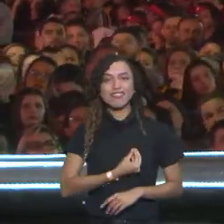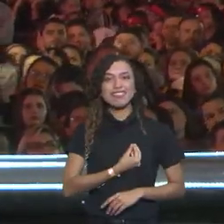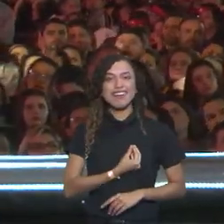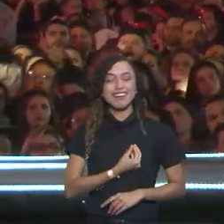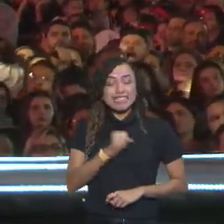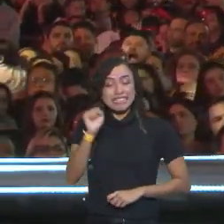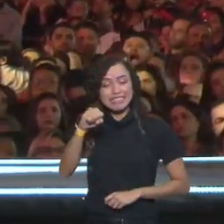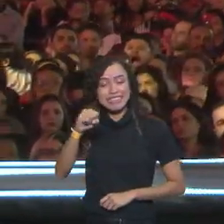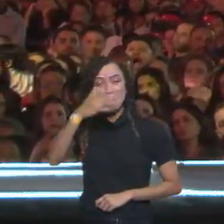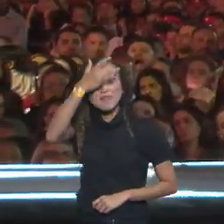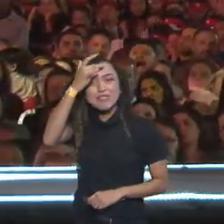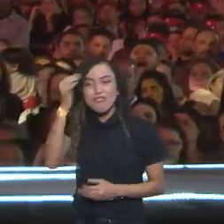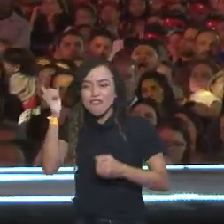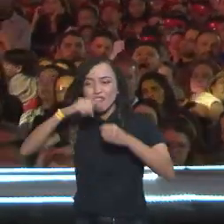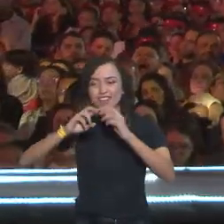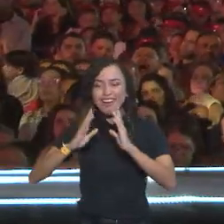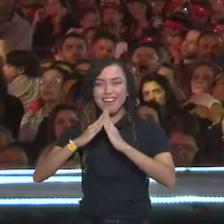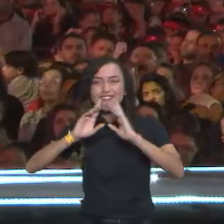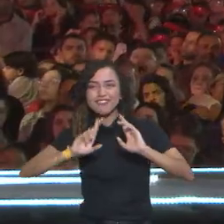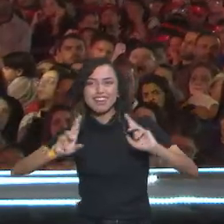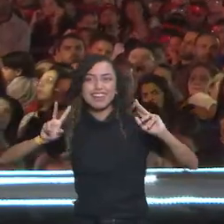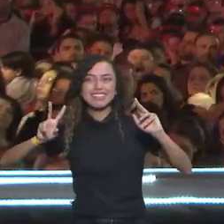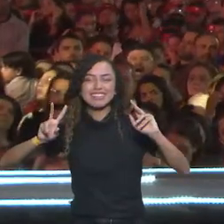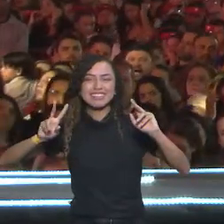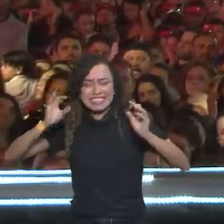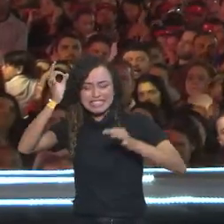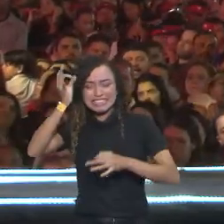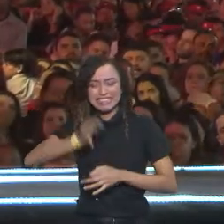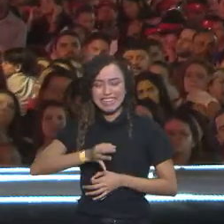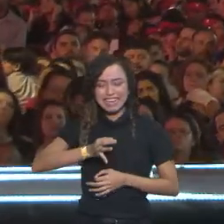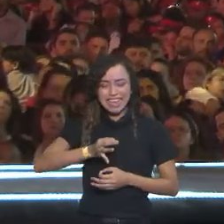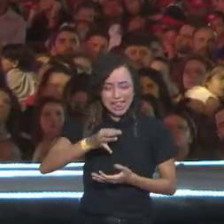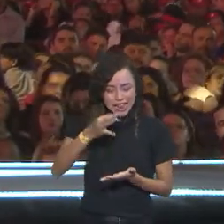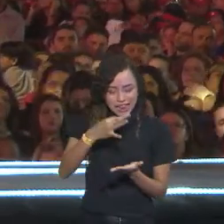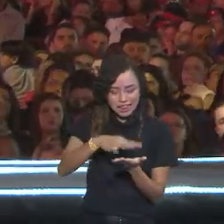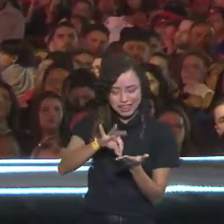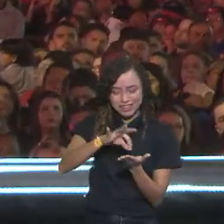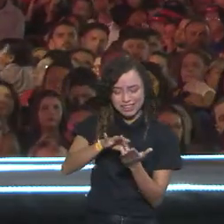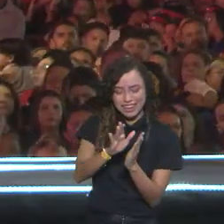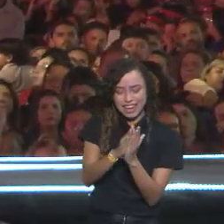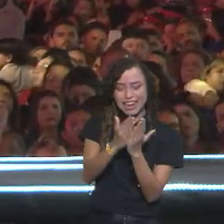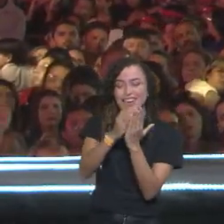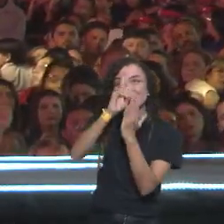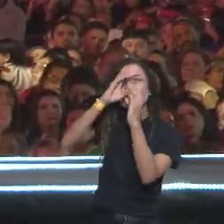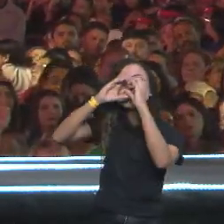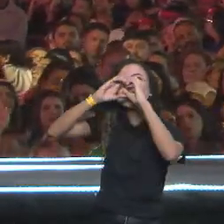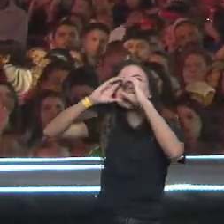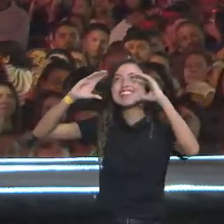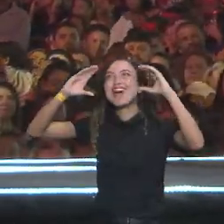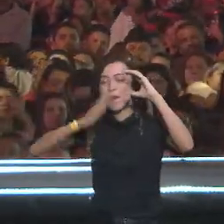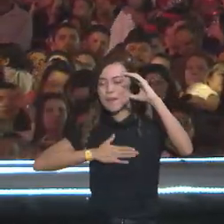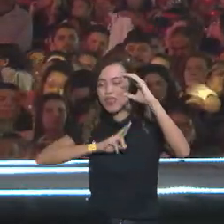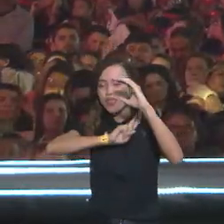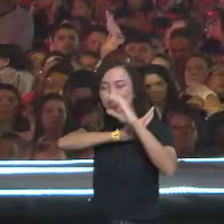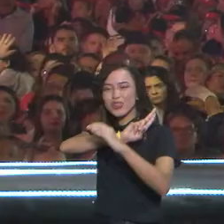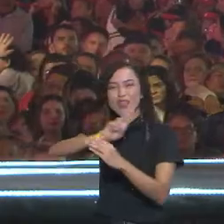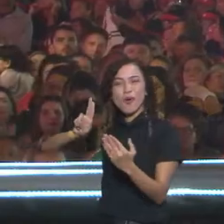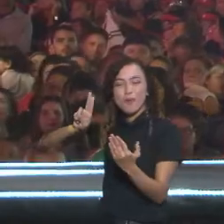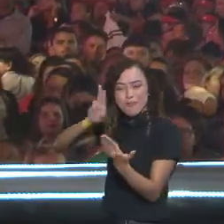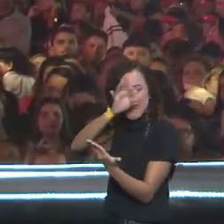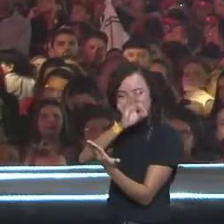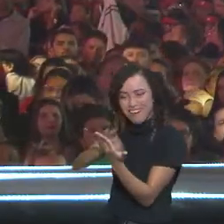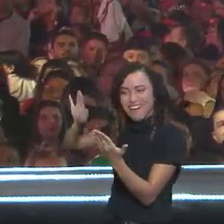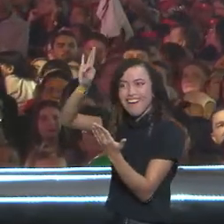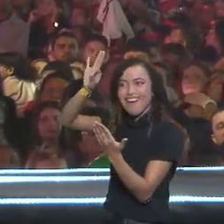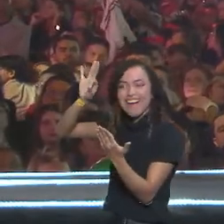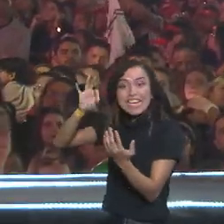vida com a certeza de que o seu nome está sendo escrito do livro da vida desde que você